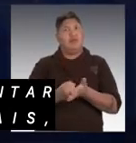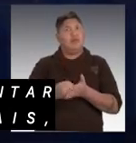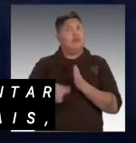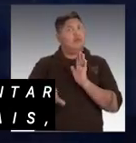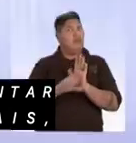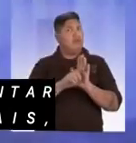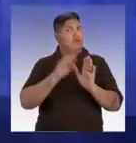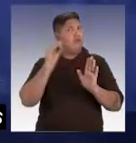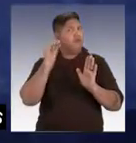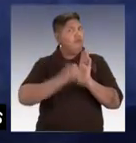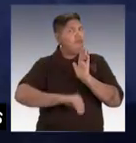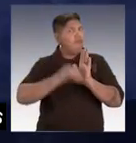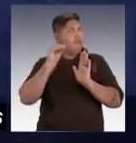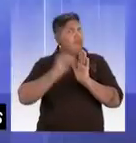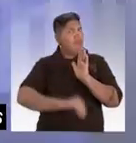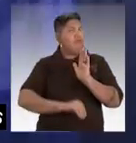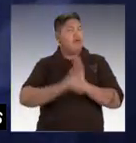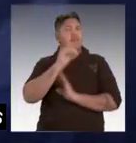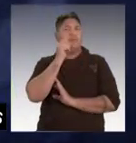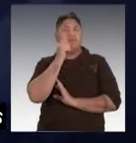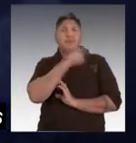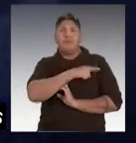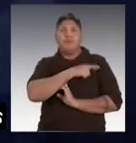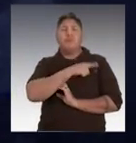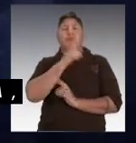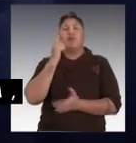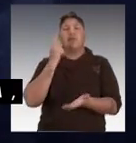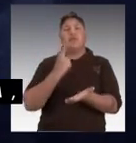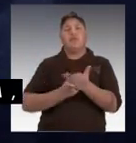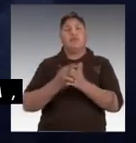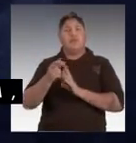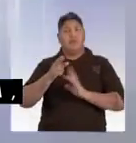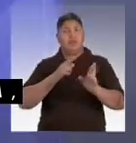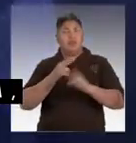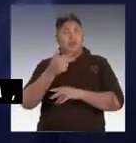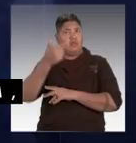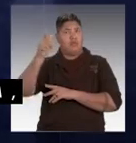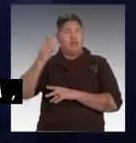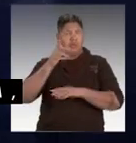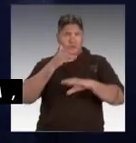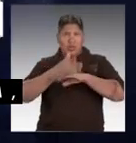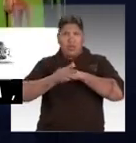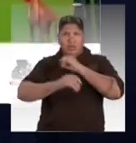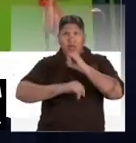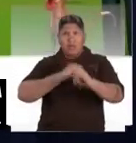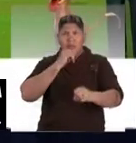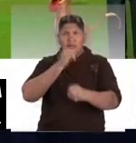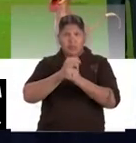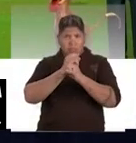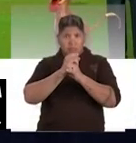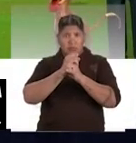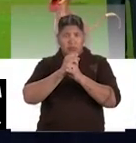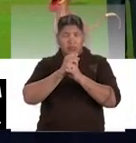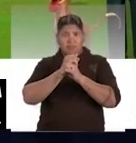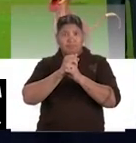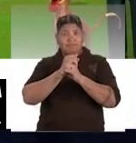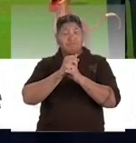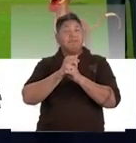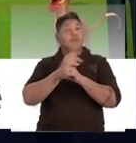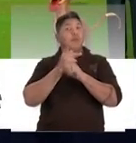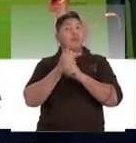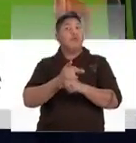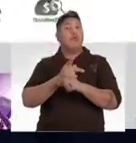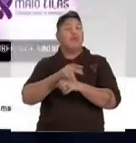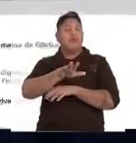terceirizações ilegais, pejotizações, falsas parcerias empregado-empresa, entre outras. Acesse o site da Procuradoria-Geral